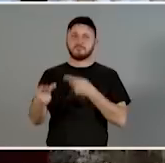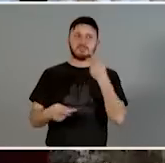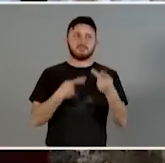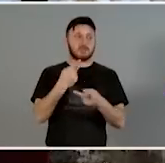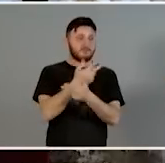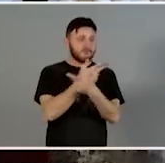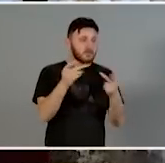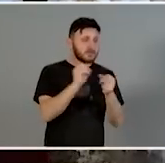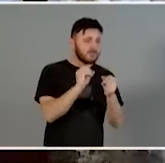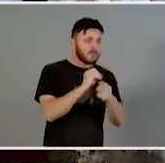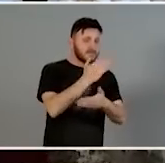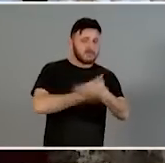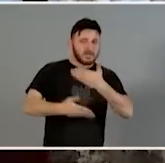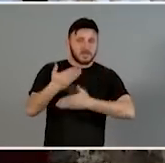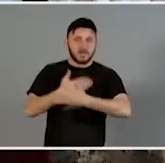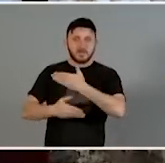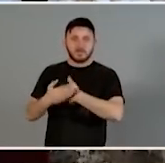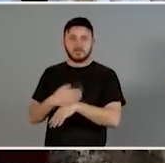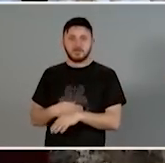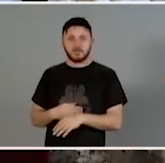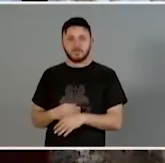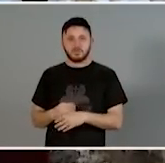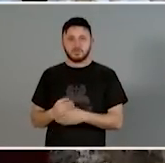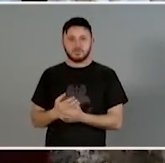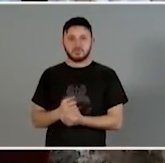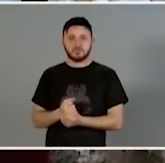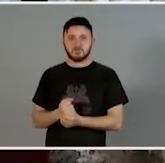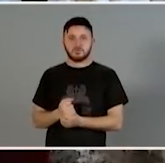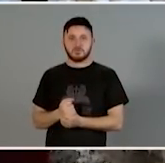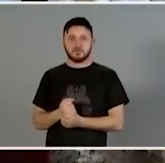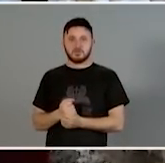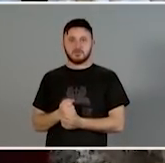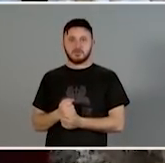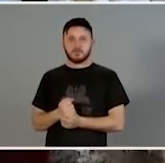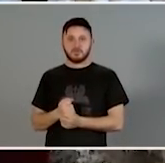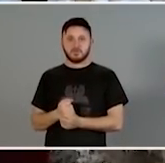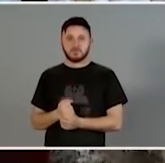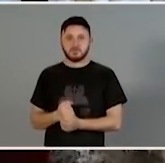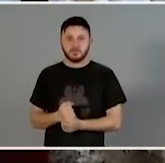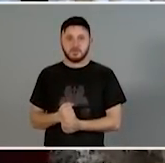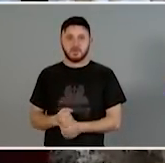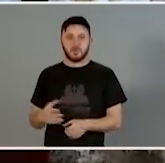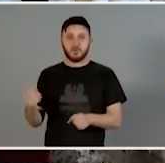E aí vem cair justo na minha mão essa. Construir a sede.